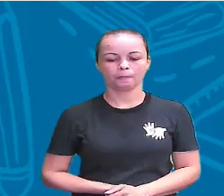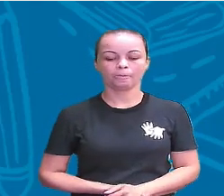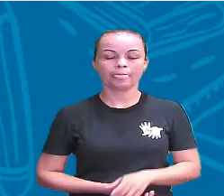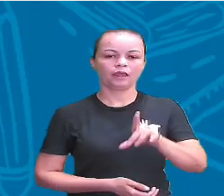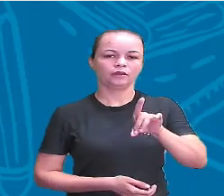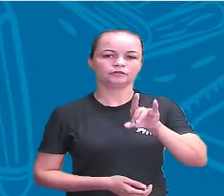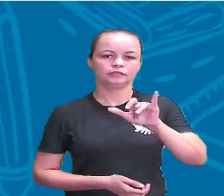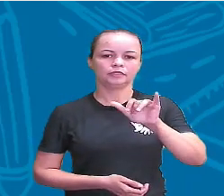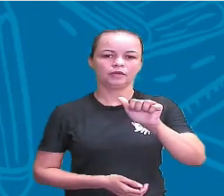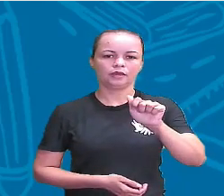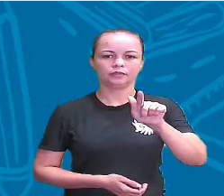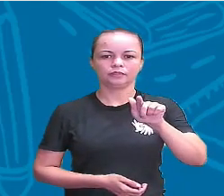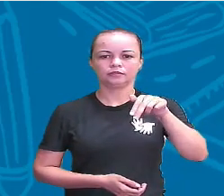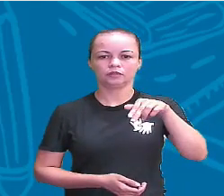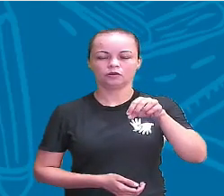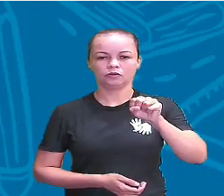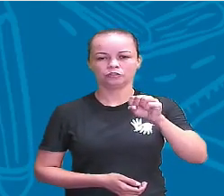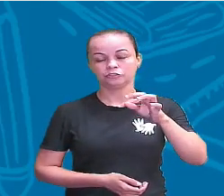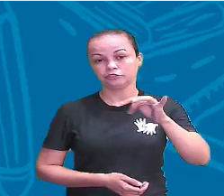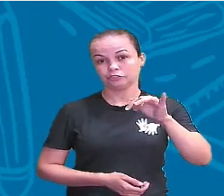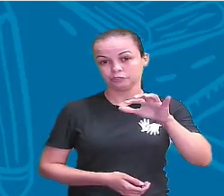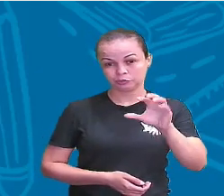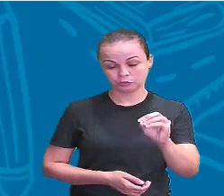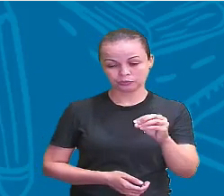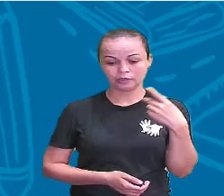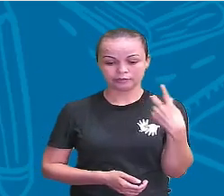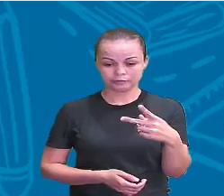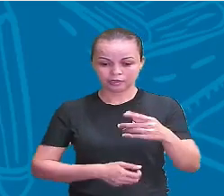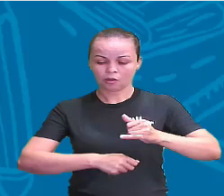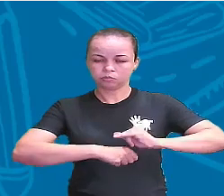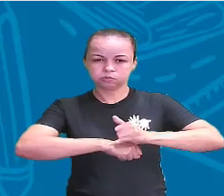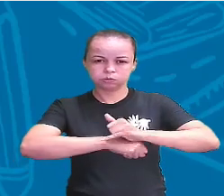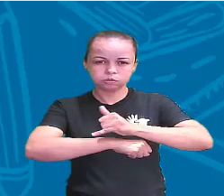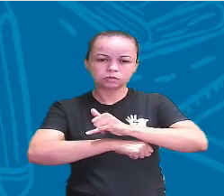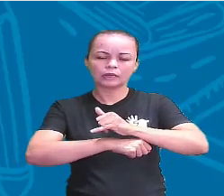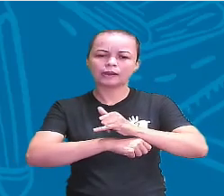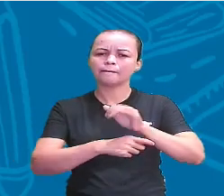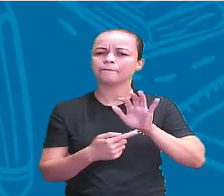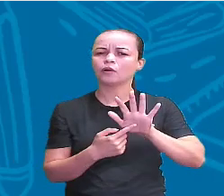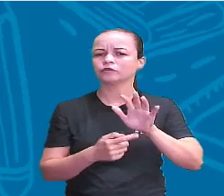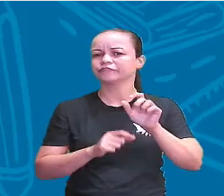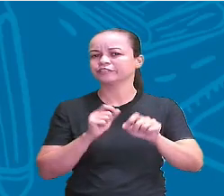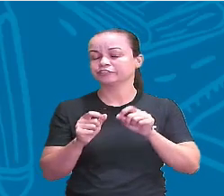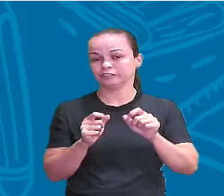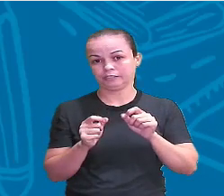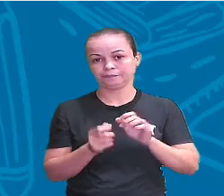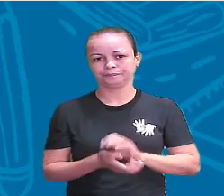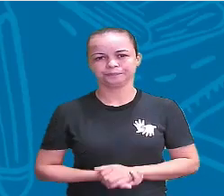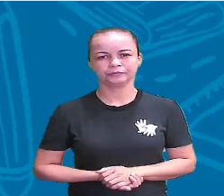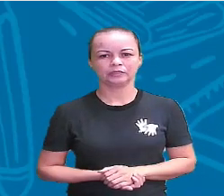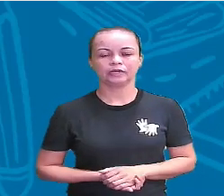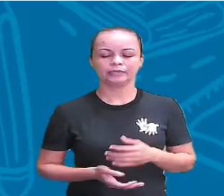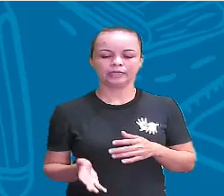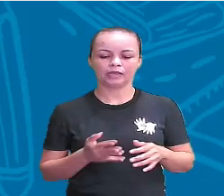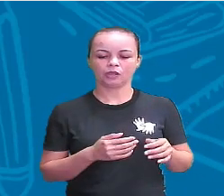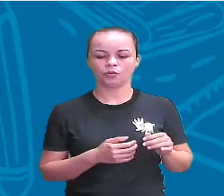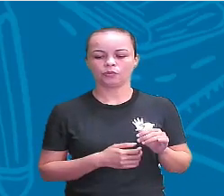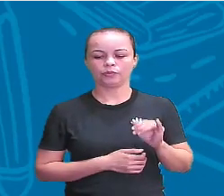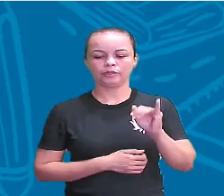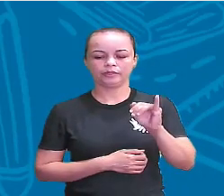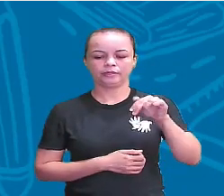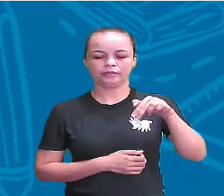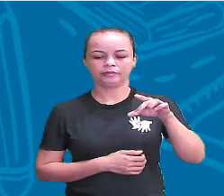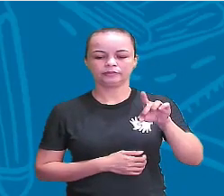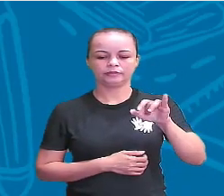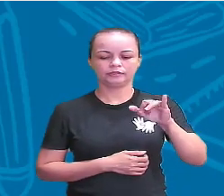diagnóstico, né, dessa obesidade vai ser tido através de um índice, tá certo? Que chamamos de índice de